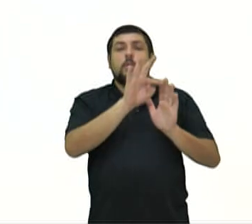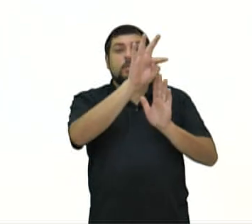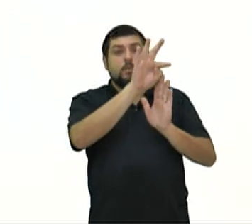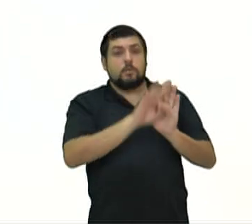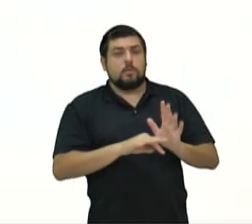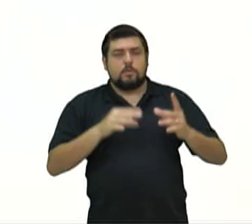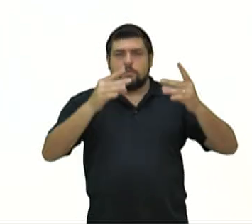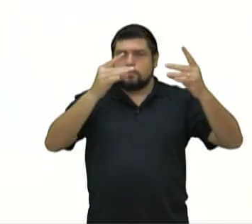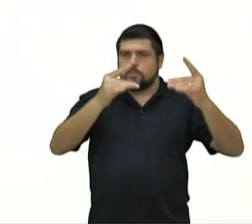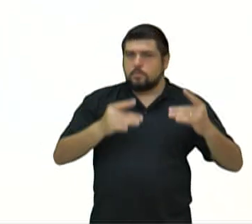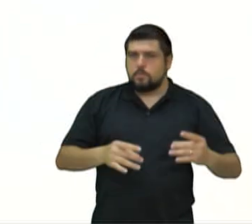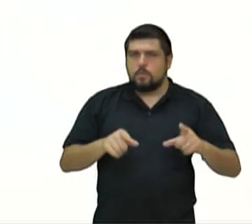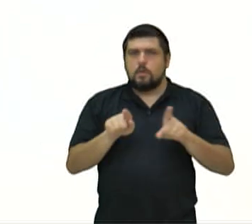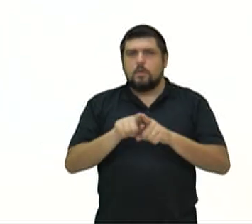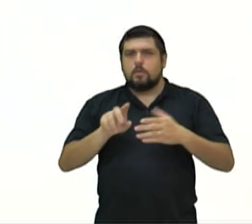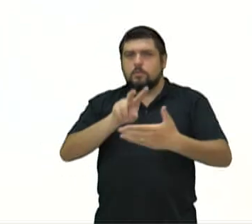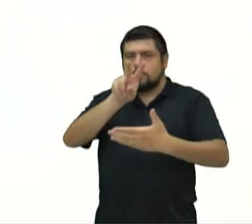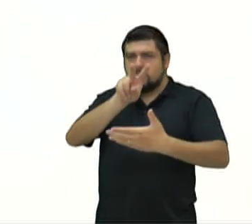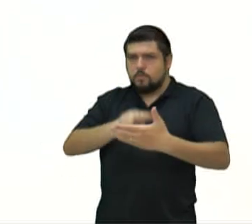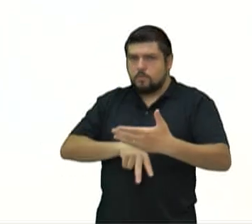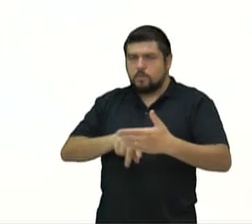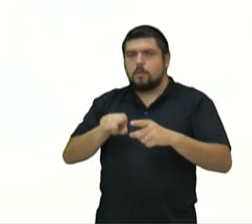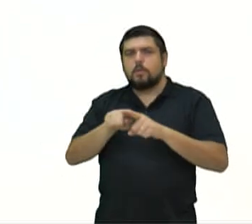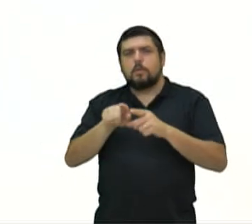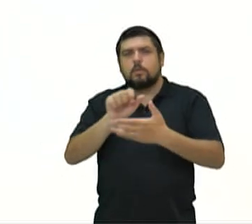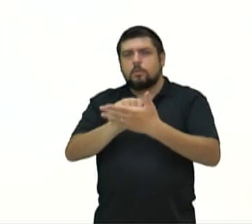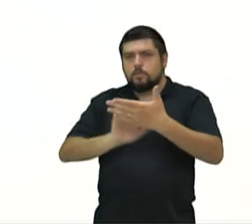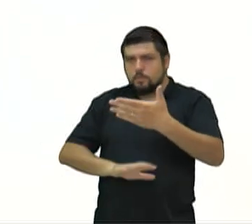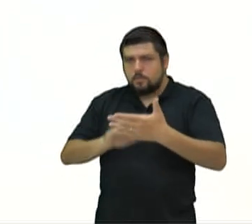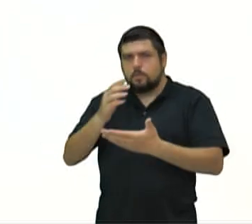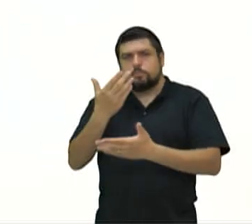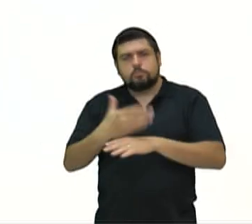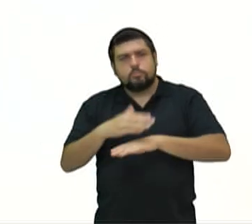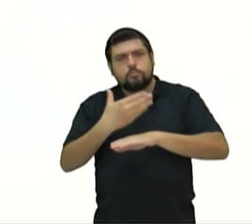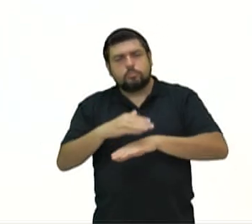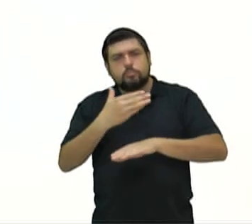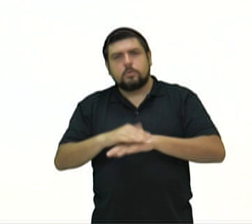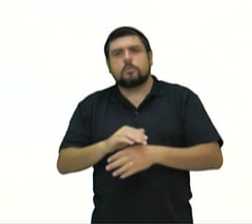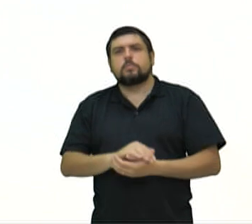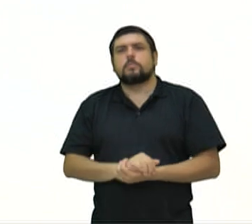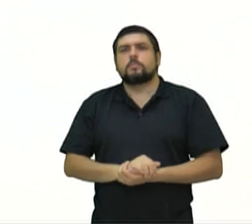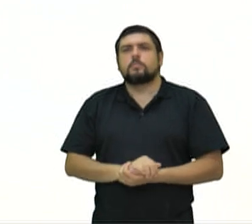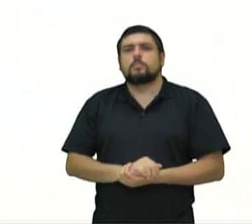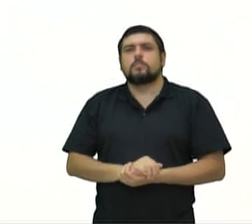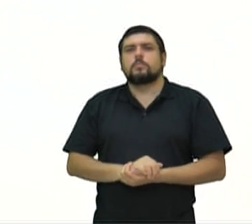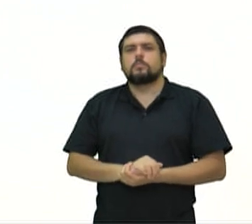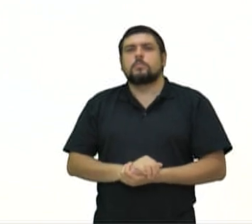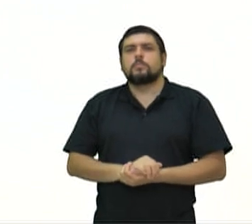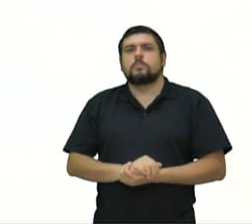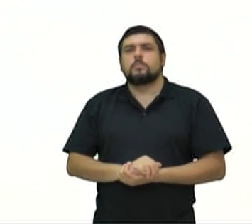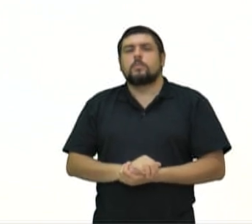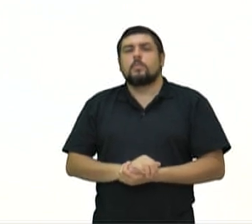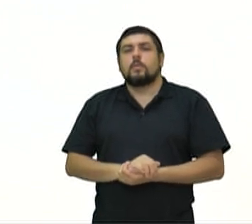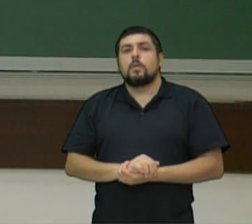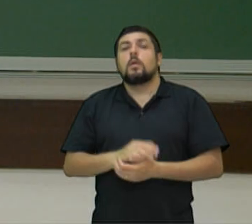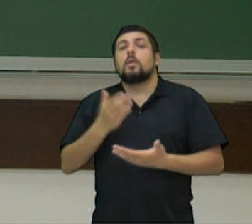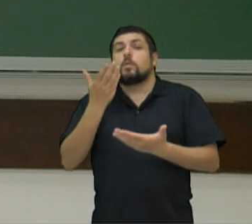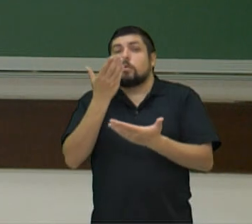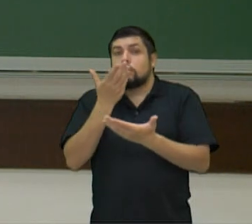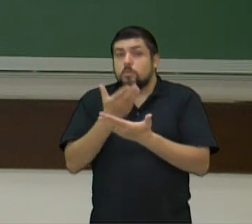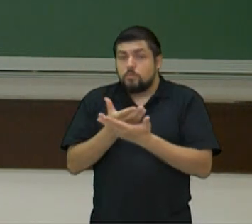nós lemos alguns deles e fizemos algumas atividades sobre ele. Nós estudamos também as linking words